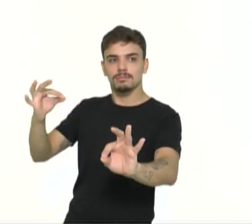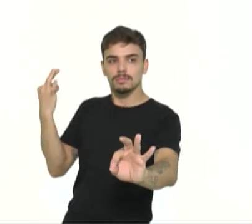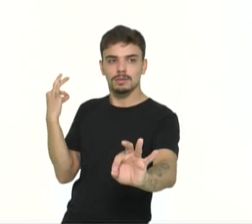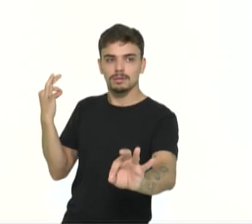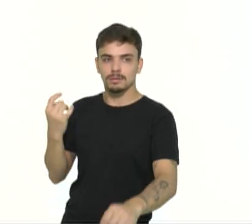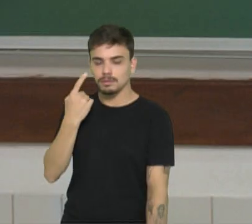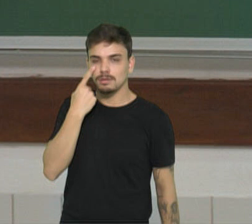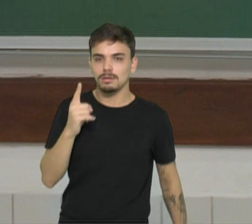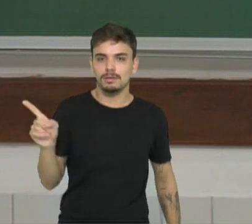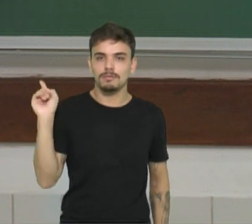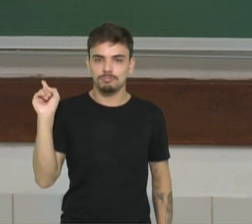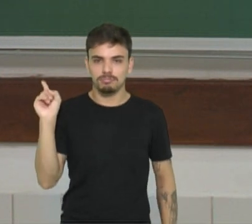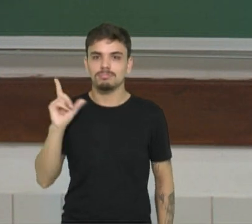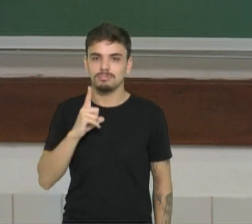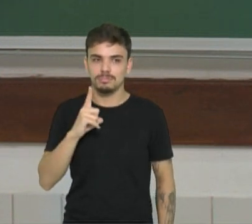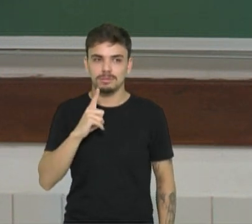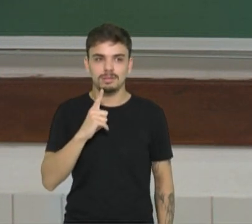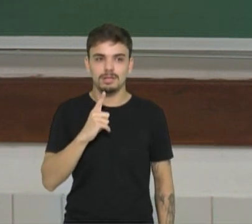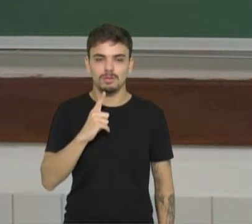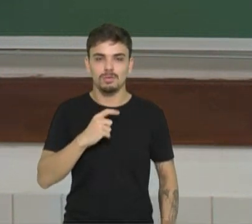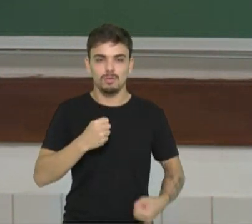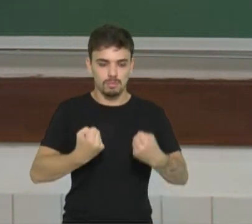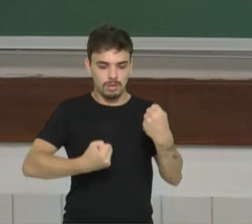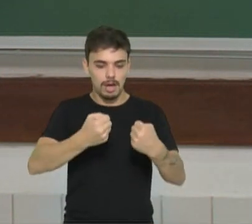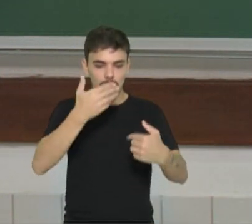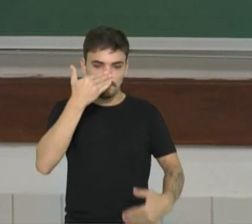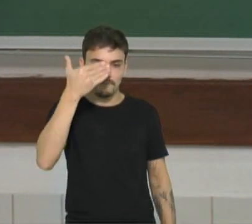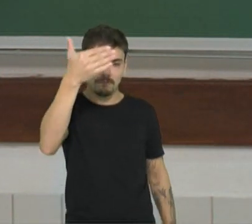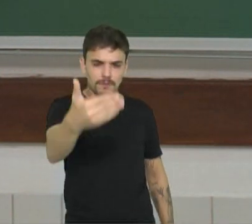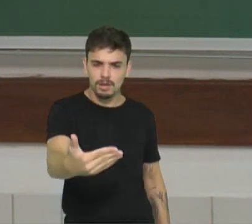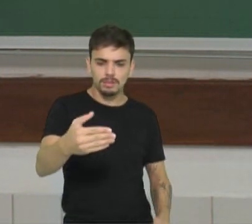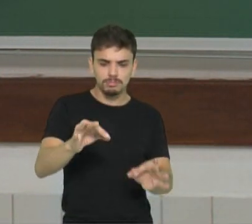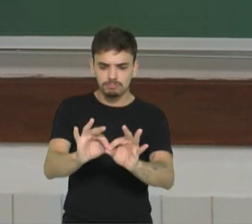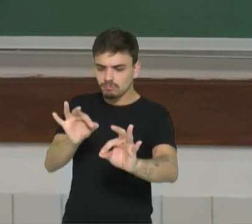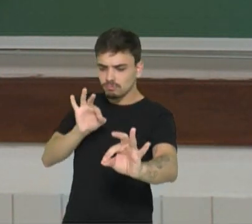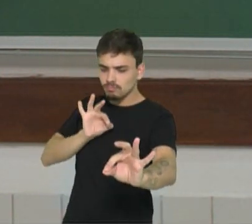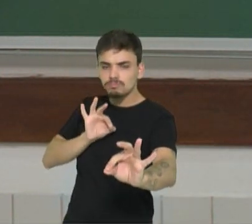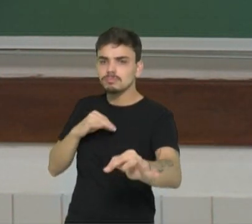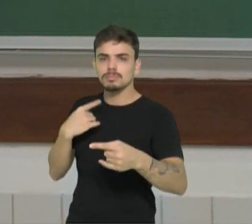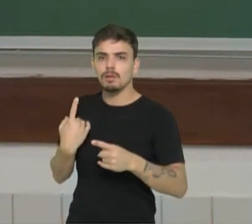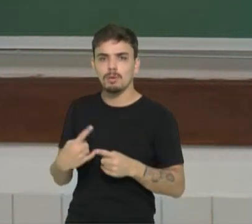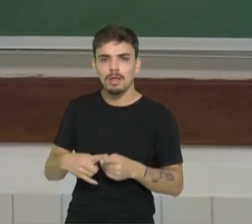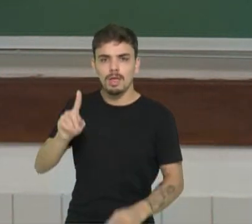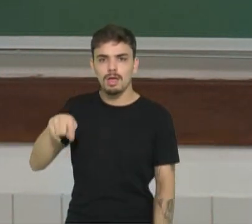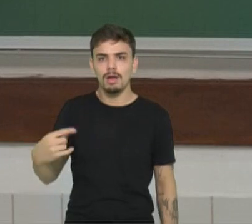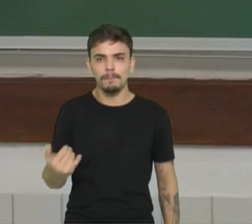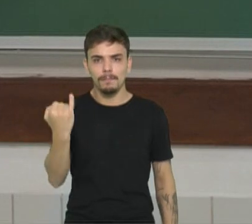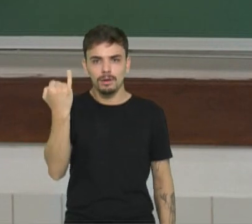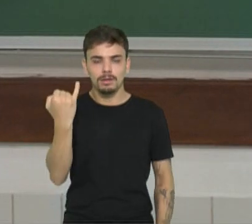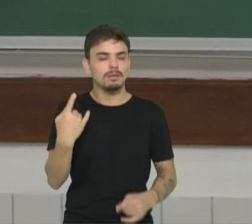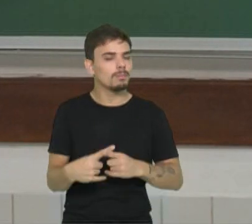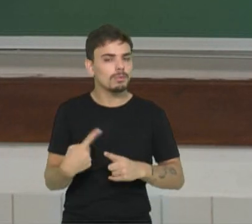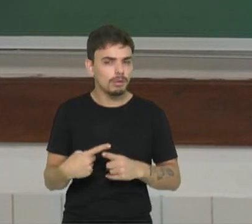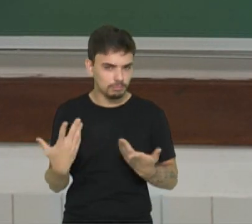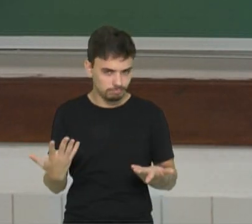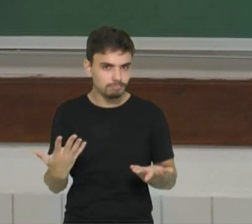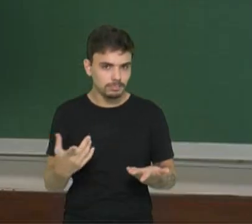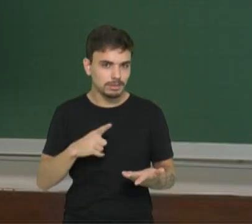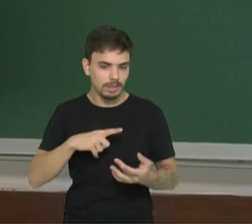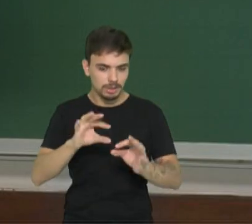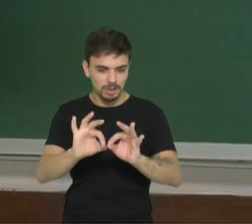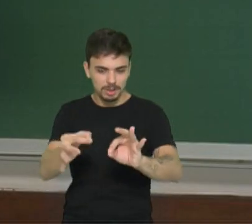entre o carro, né, que está à sua frente, por exemplo, né? Por que que isso é tão importante? Por que que é importante que os veículos mantenham